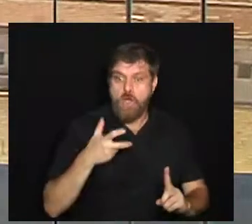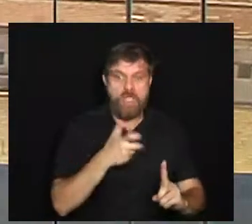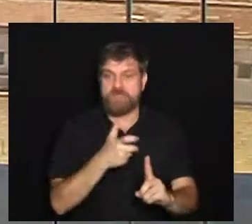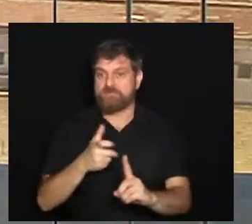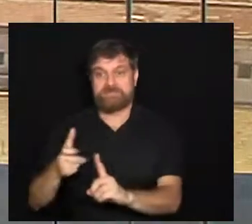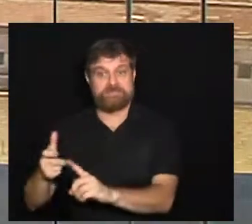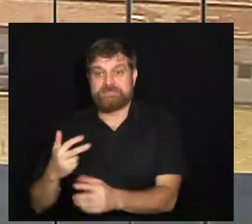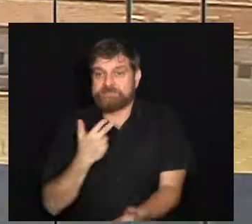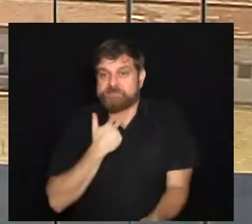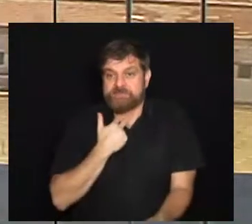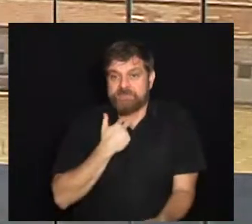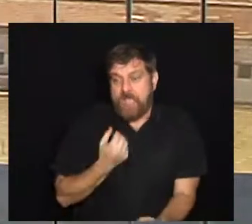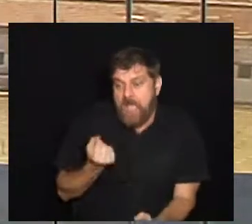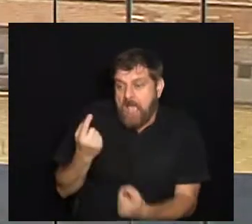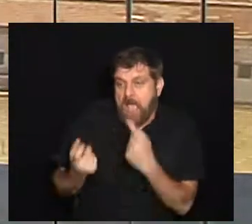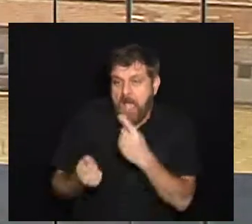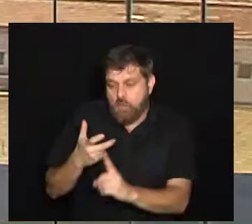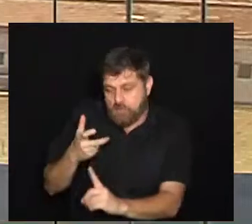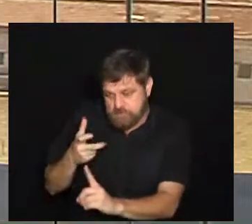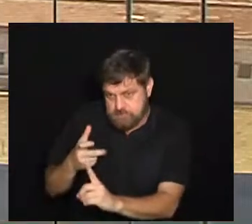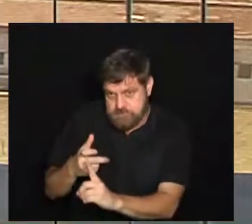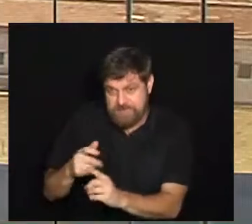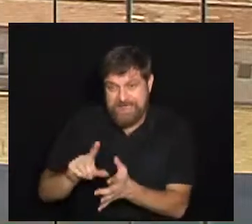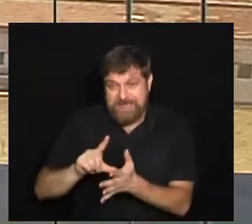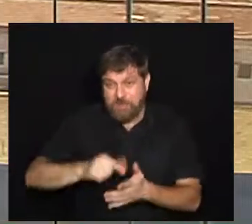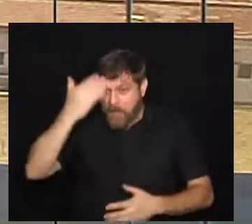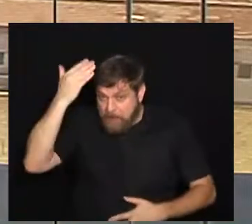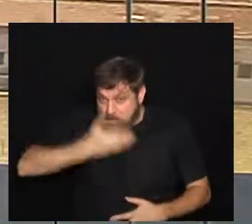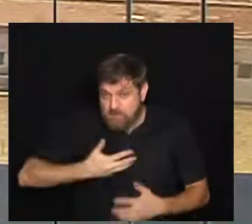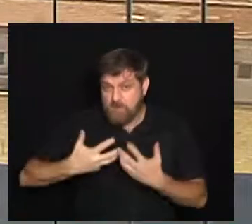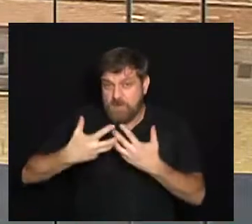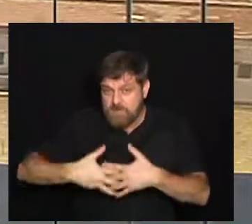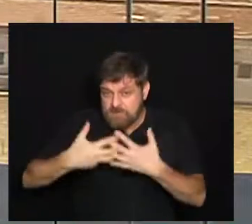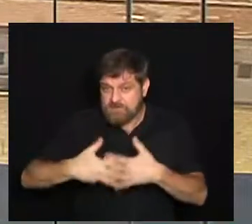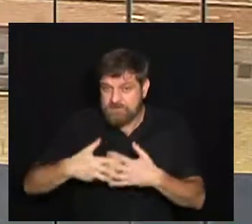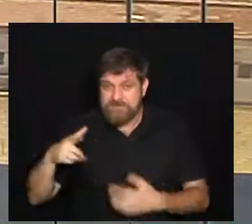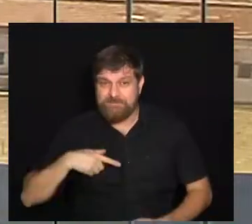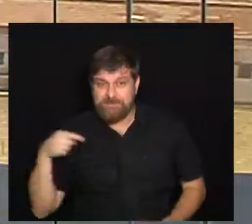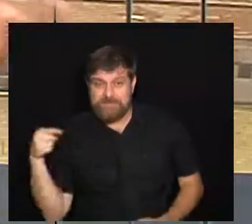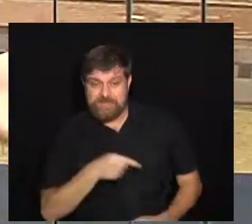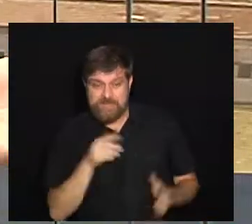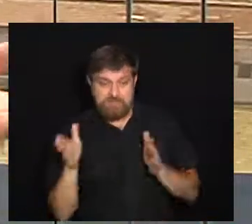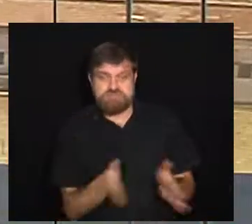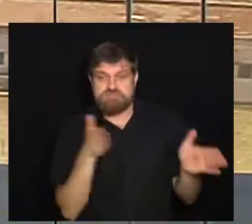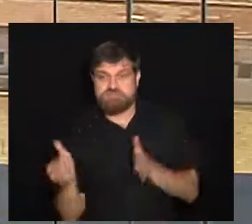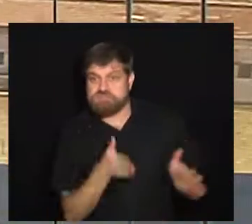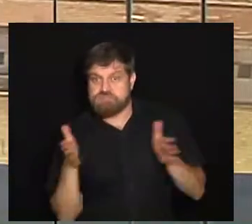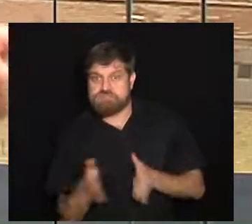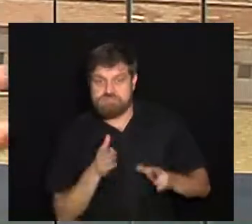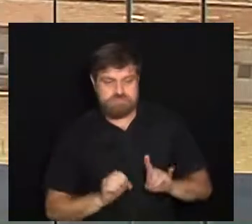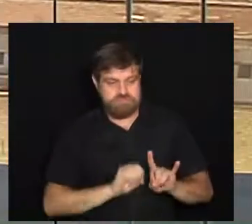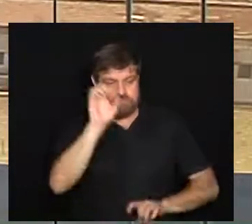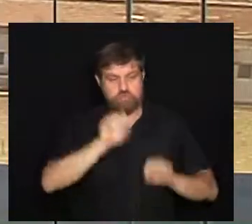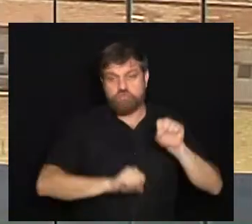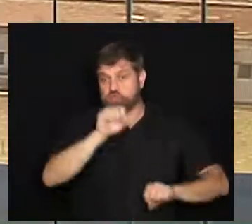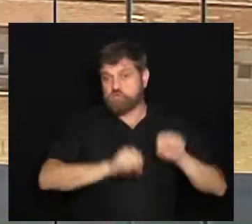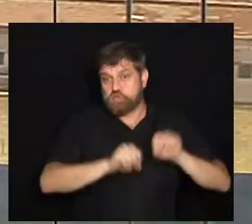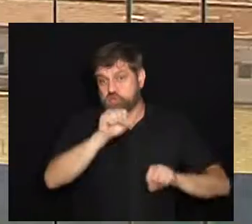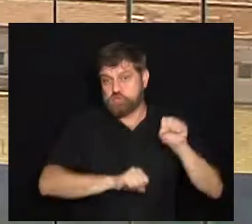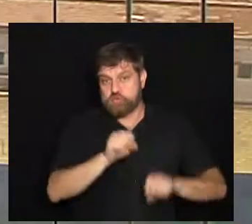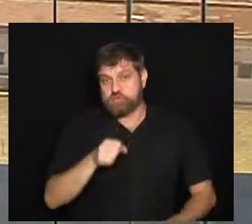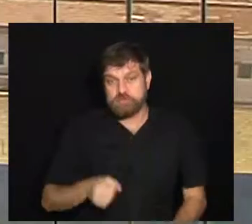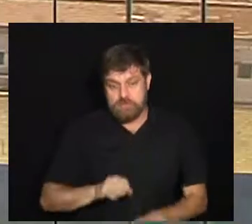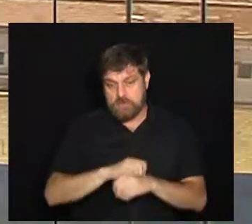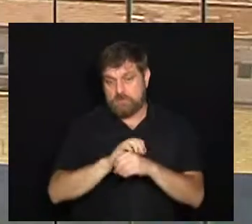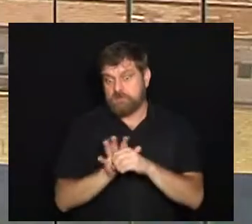no teste você faz algumas duas aquela vacina depois de comprovar que funciona aí você tem que mandar fazer 500 milhões 1 bilhão no